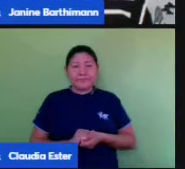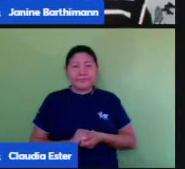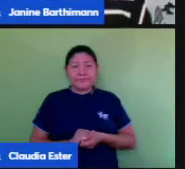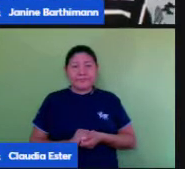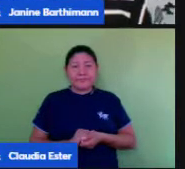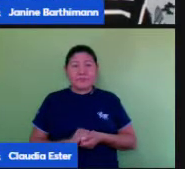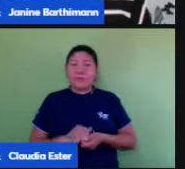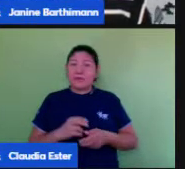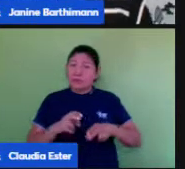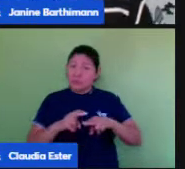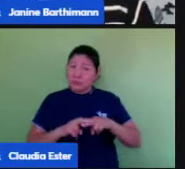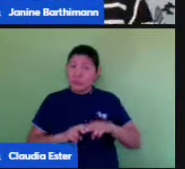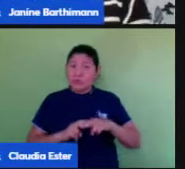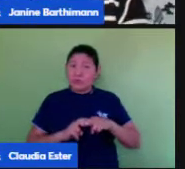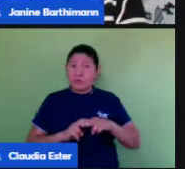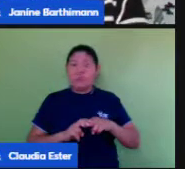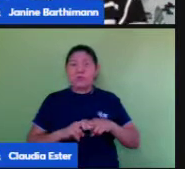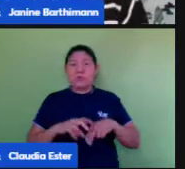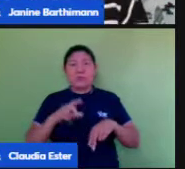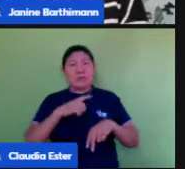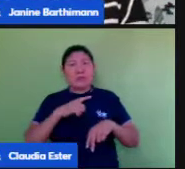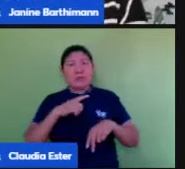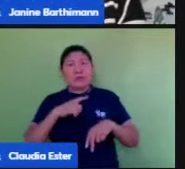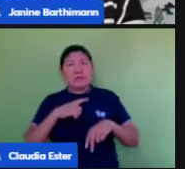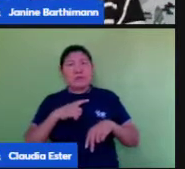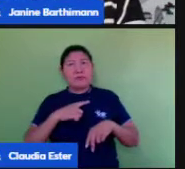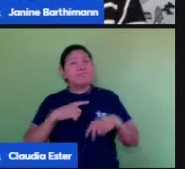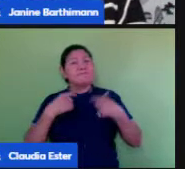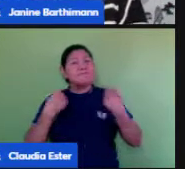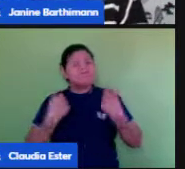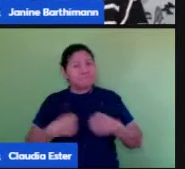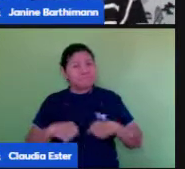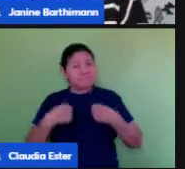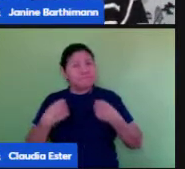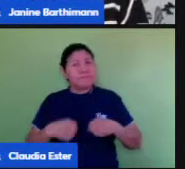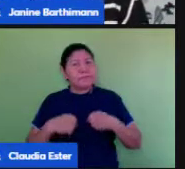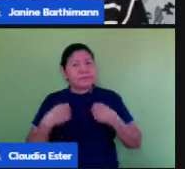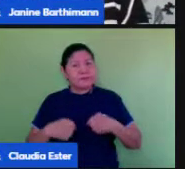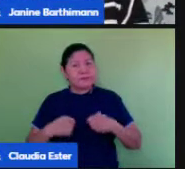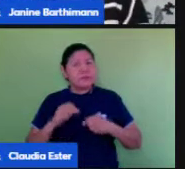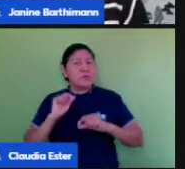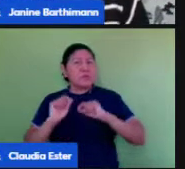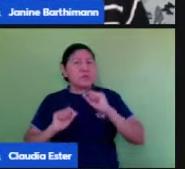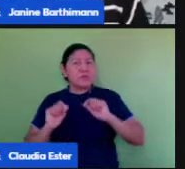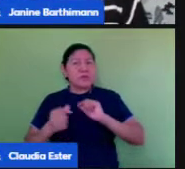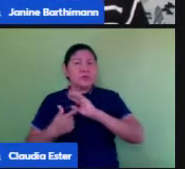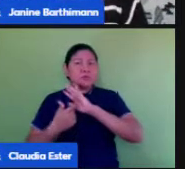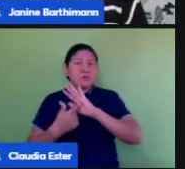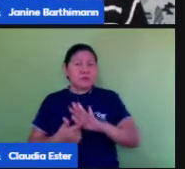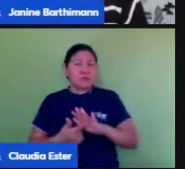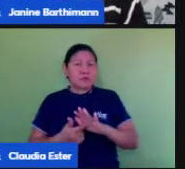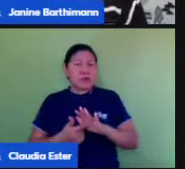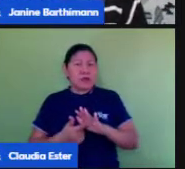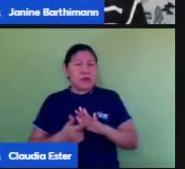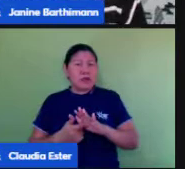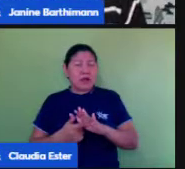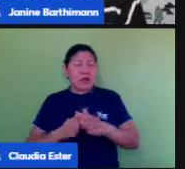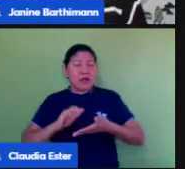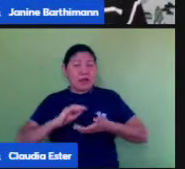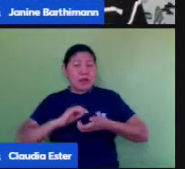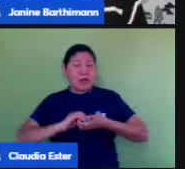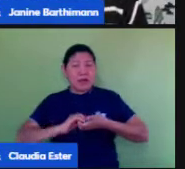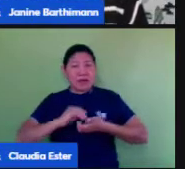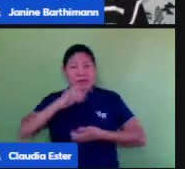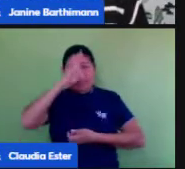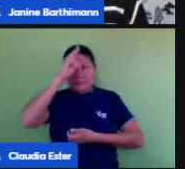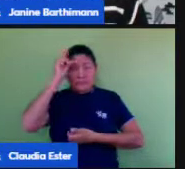Dessa forma, a necessidade de retorno dos alunos de maneira gradual motivou a CEMED em estabelecer a organização da